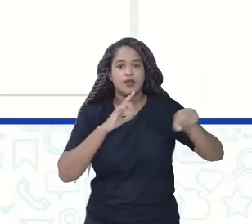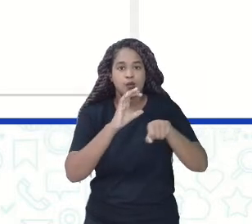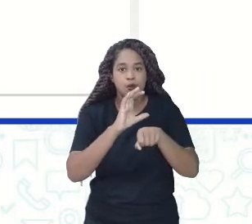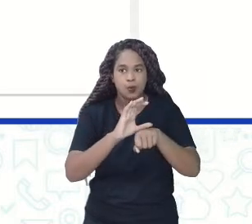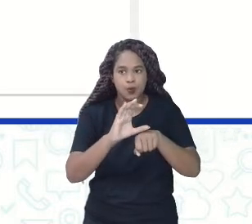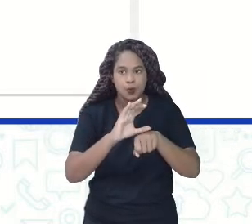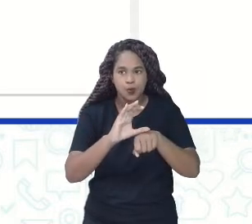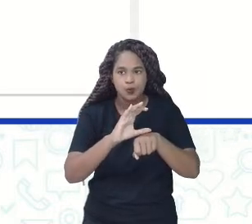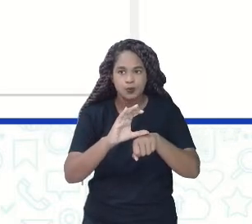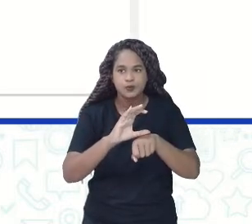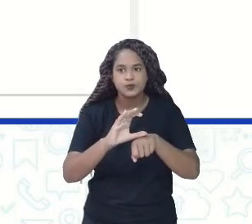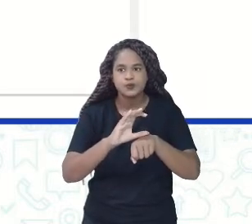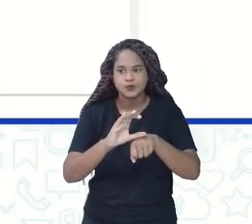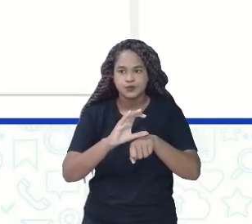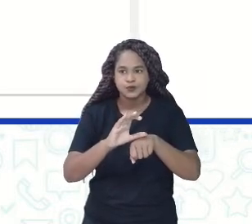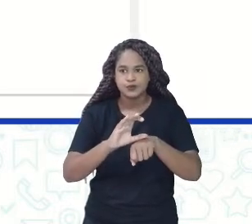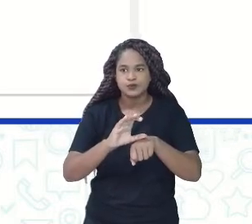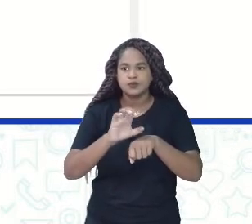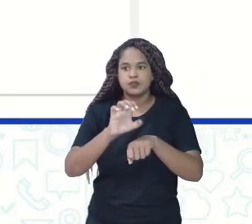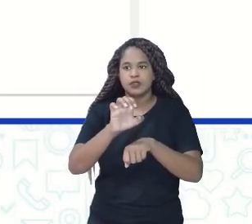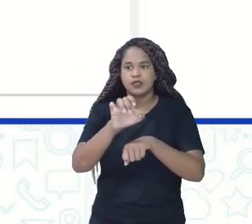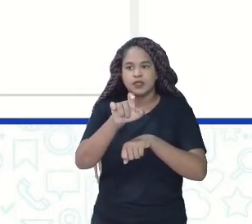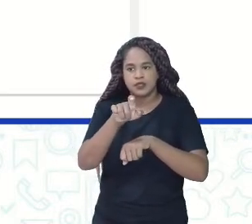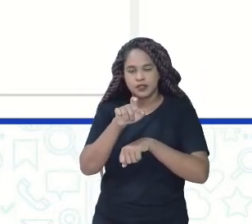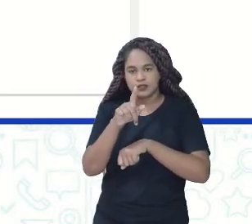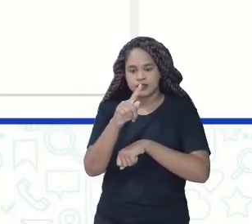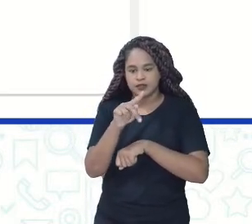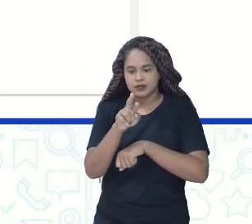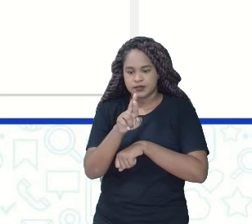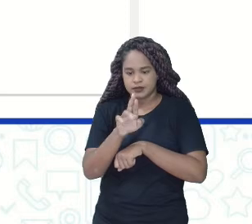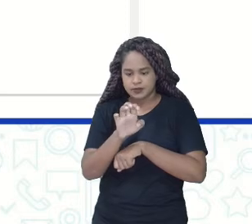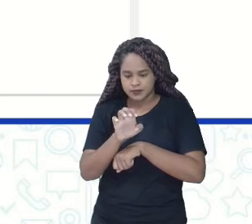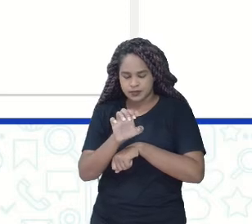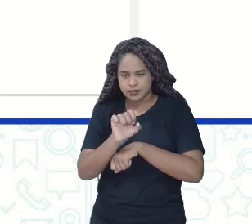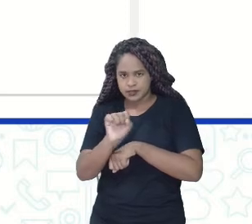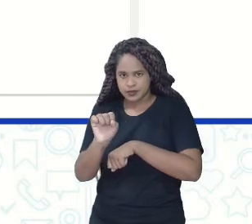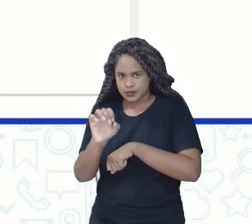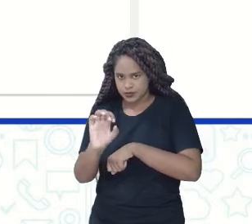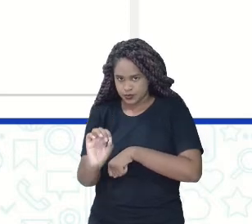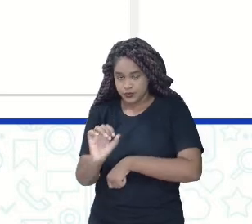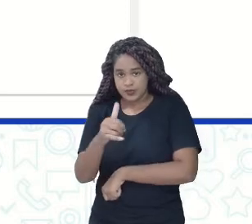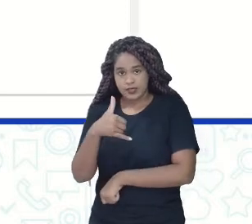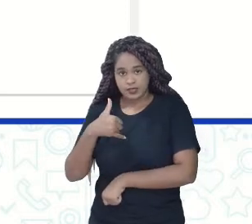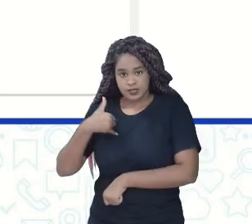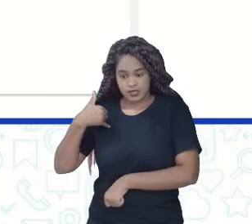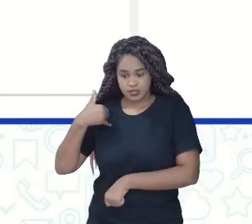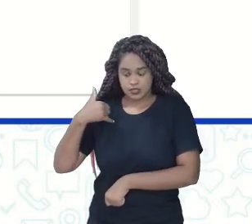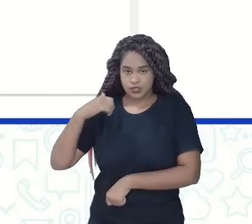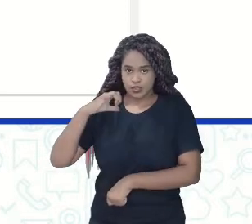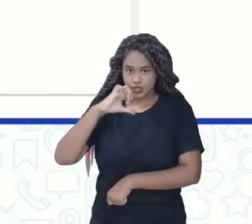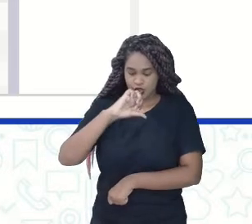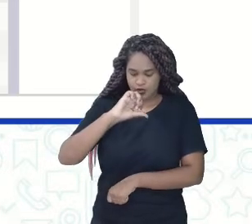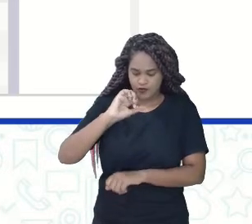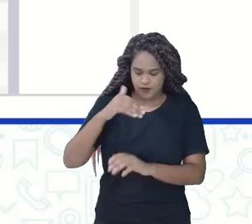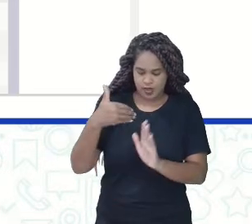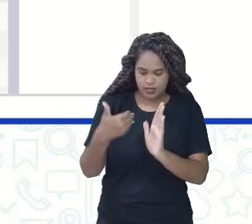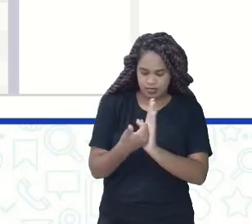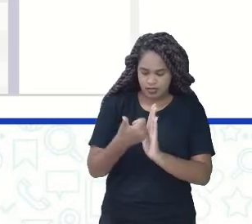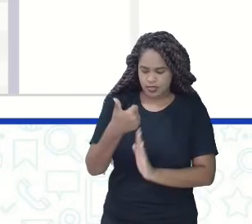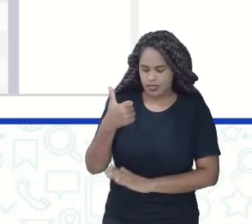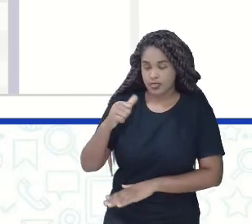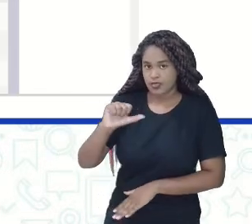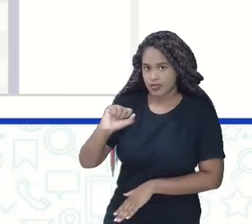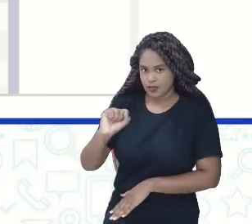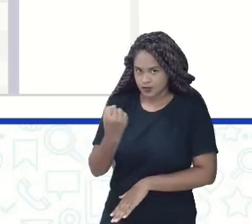expresso, aqui, ó, dos 9 aos 18 anos, né? Vocês aí já estão chegando aí nos 12, 13 anos, mais ou